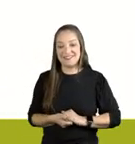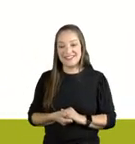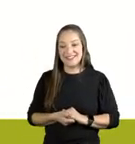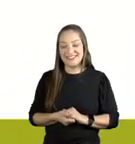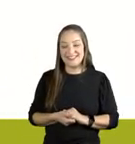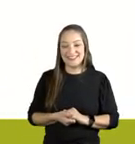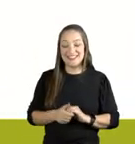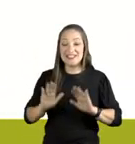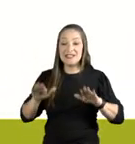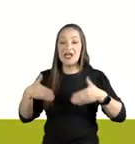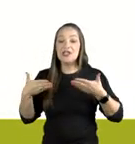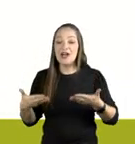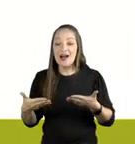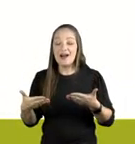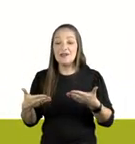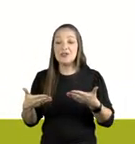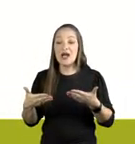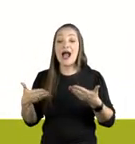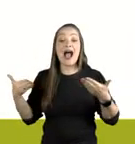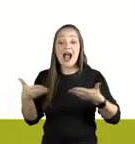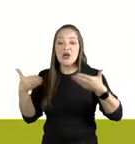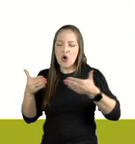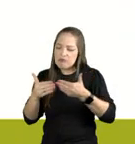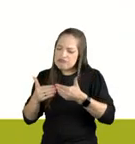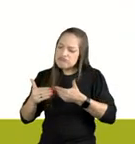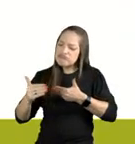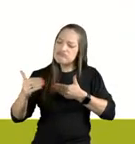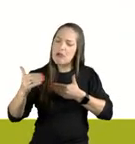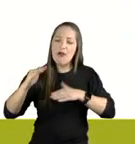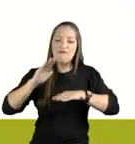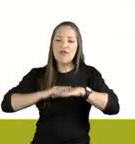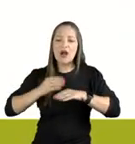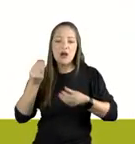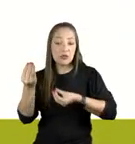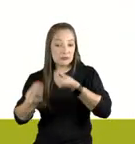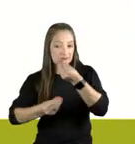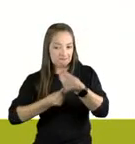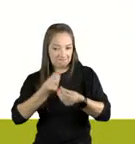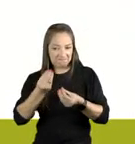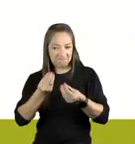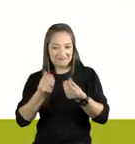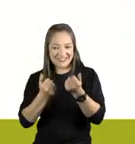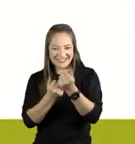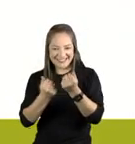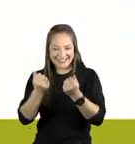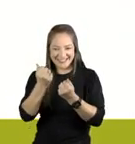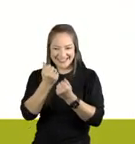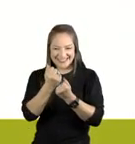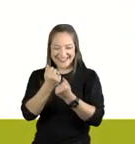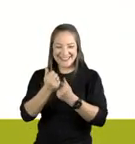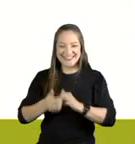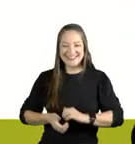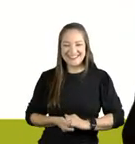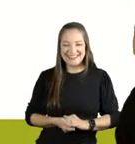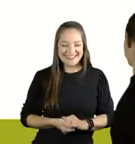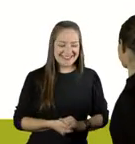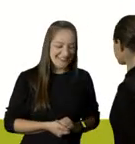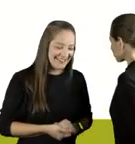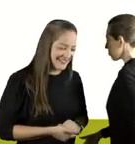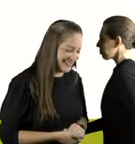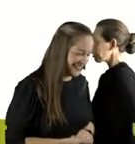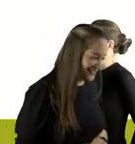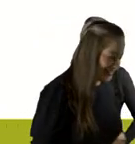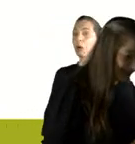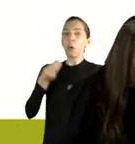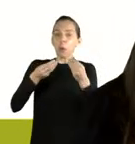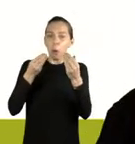Então, como faremos daqui para frente, né? Eu vejo o seguinte: vamos primeiro